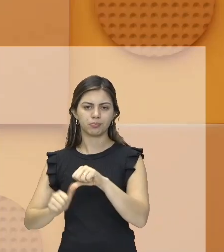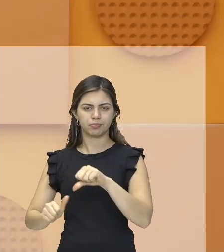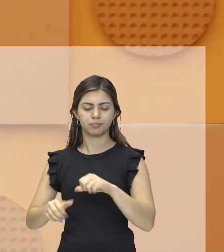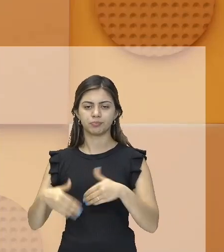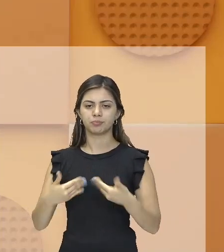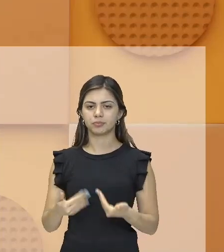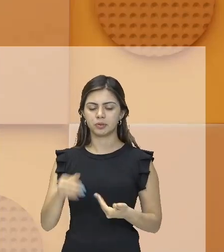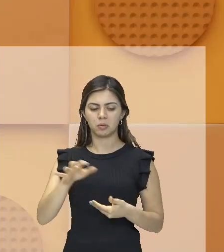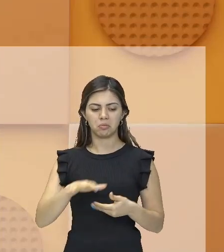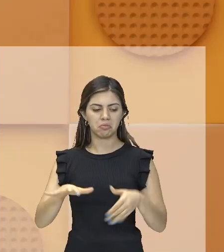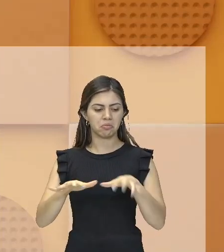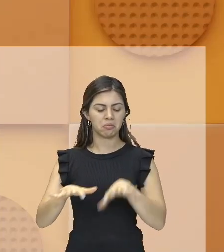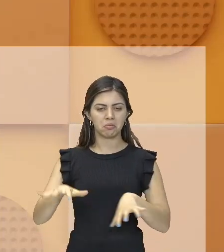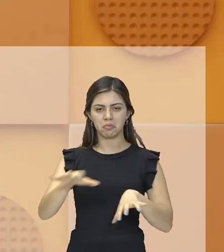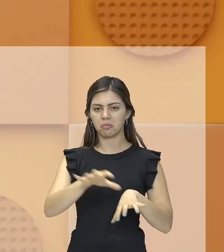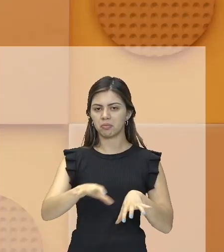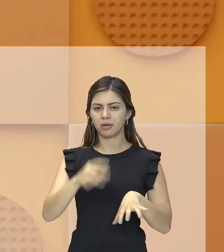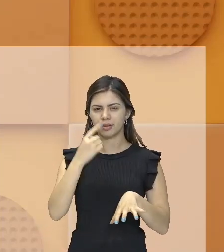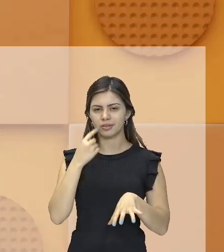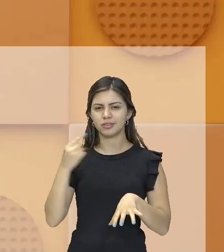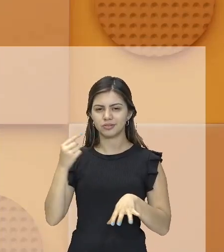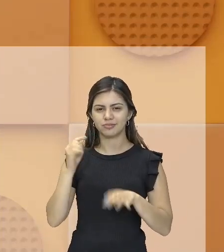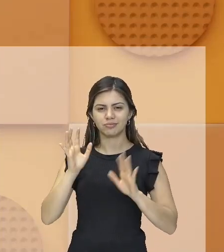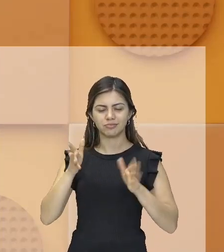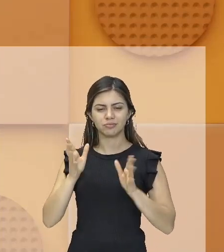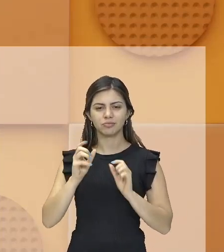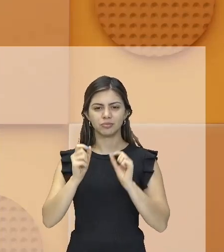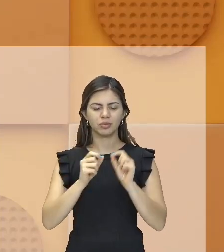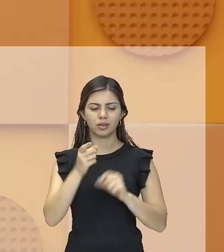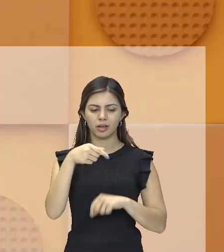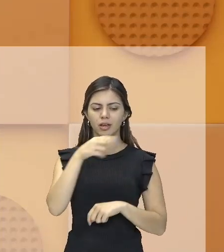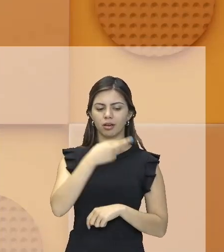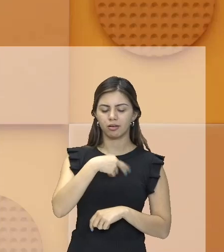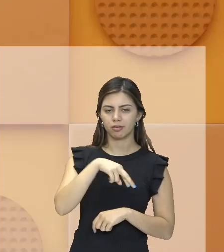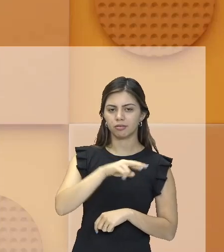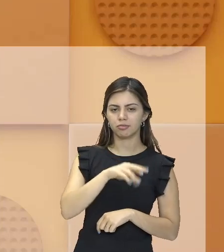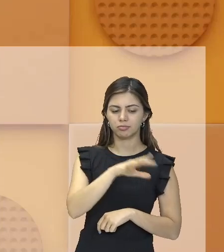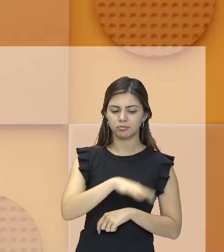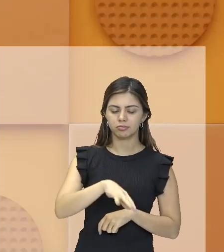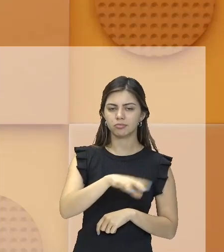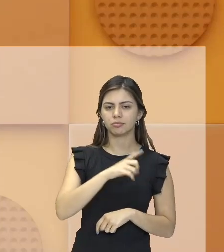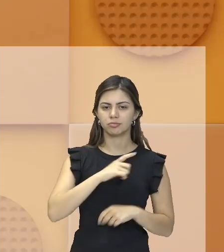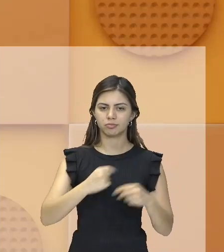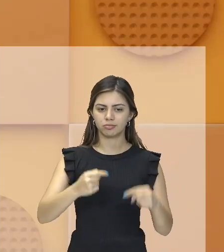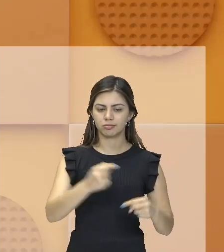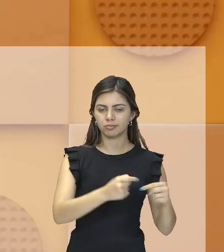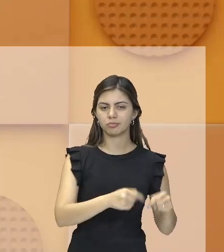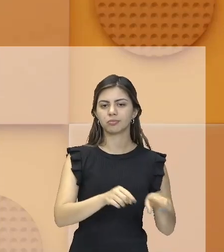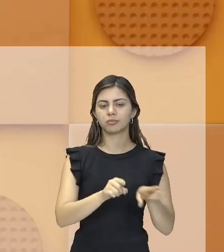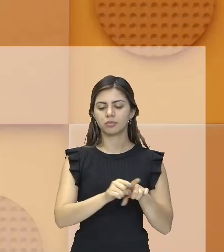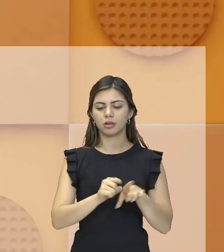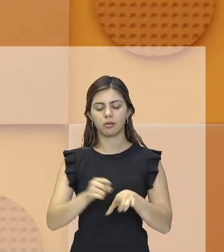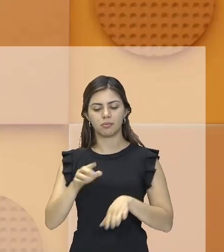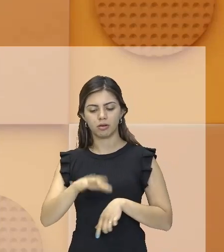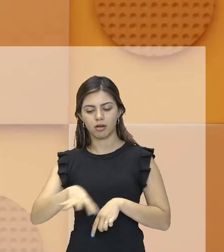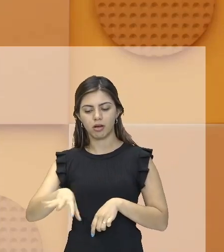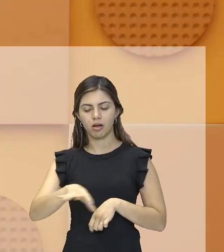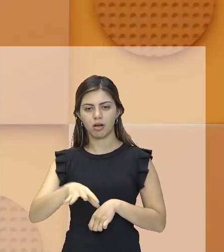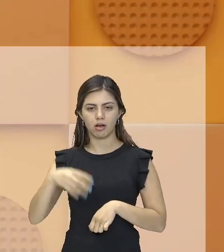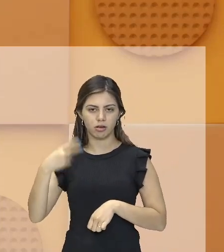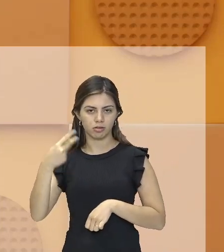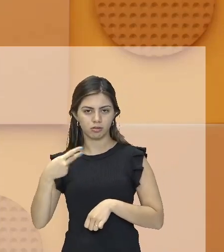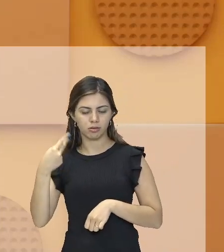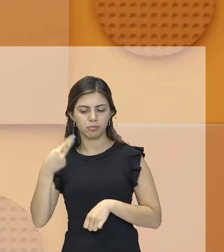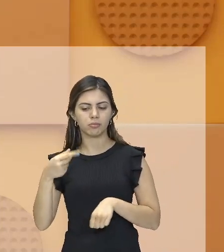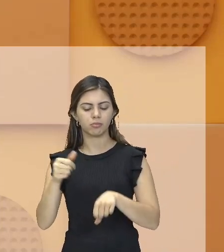todos os âmbitos. Vimos a questão da religiosidade sendo questionada, vamos ver que a política ela vai se